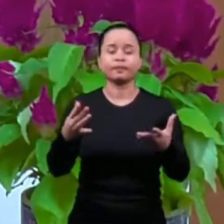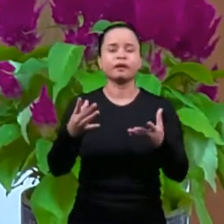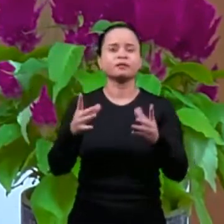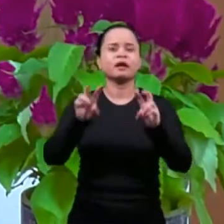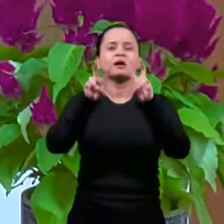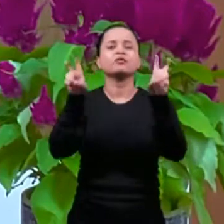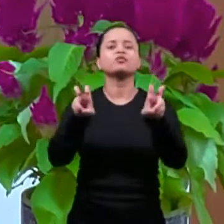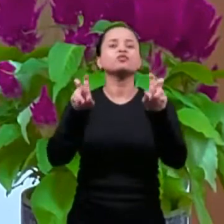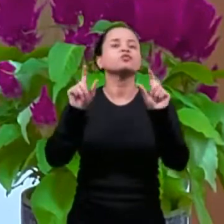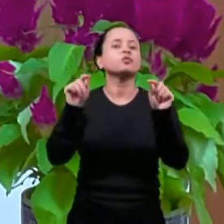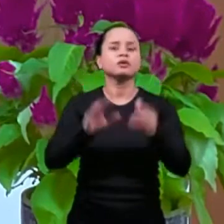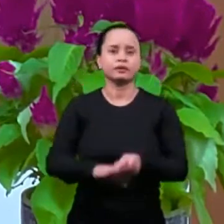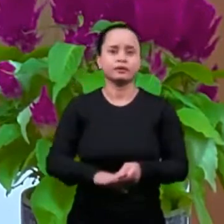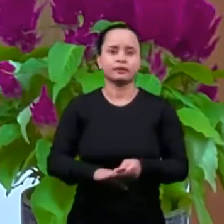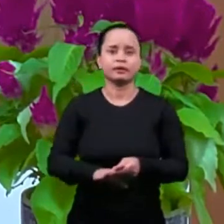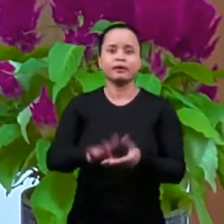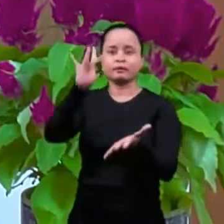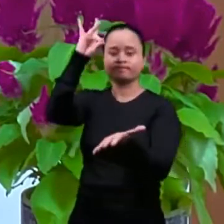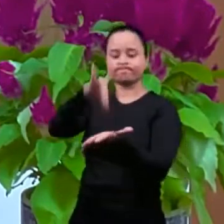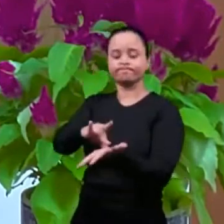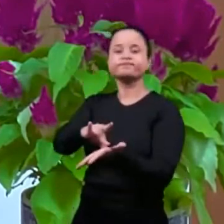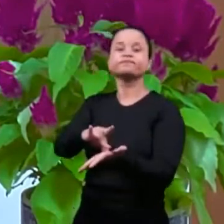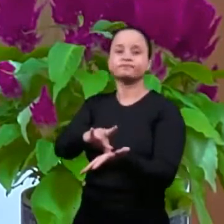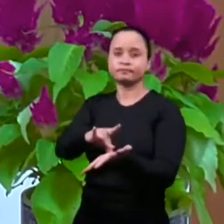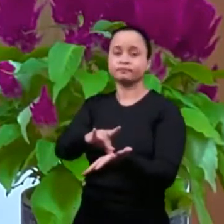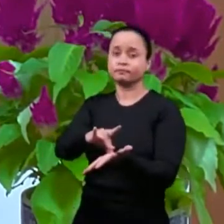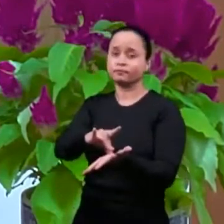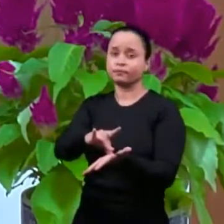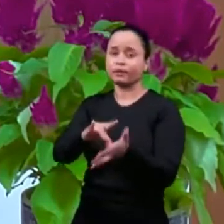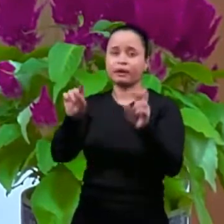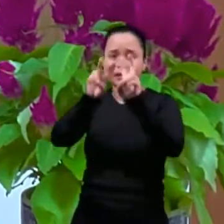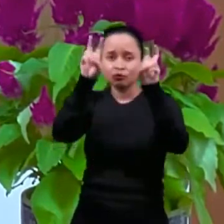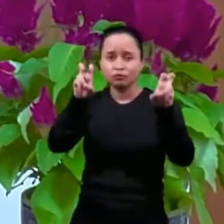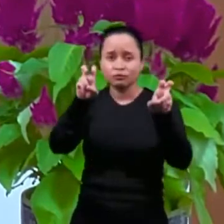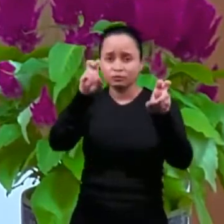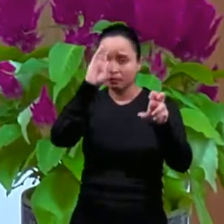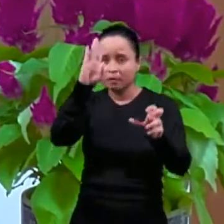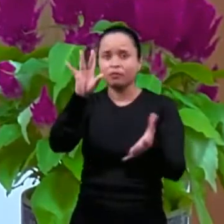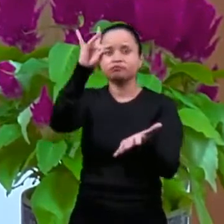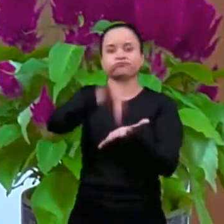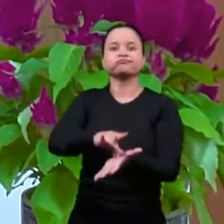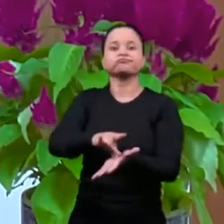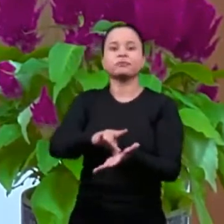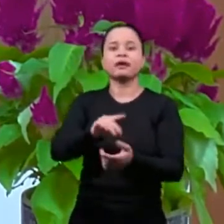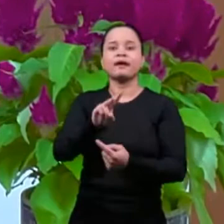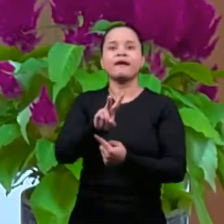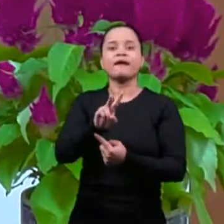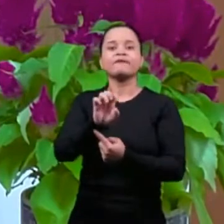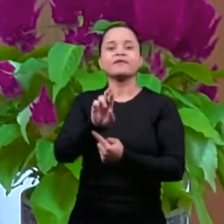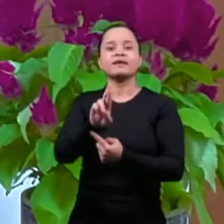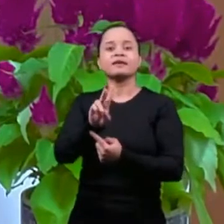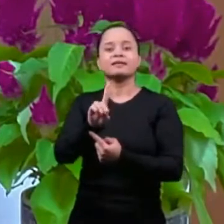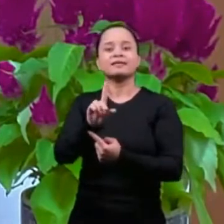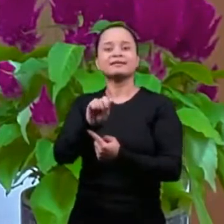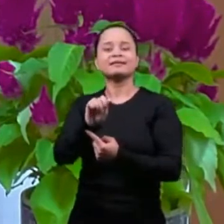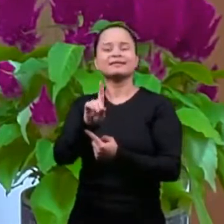verdade. De fato, a filosofia sempre esteve preocupada com